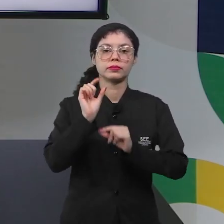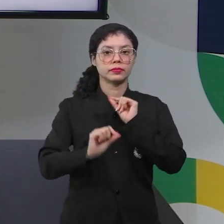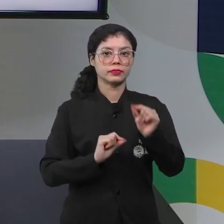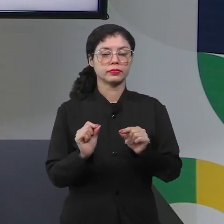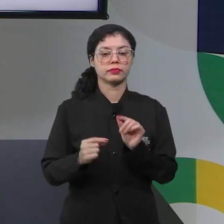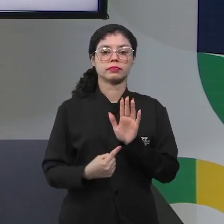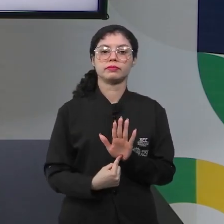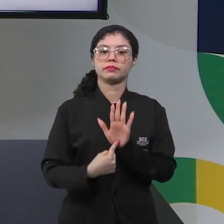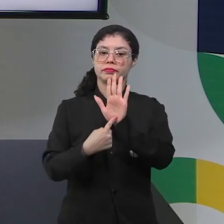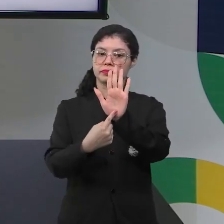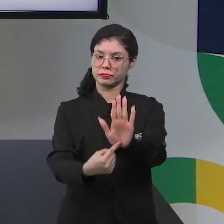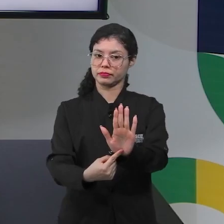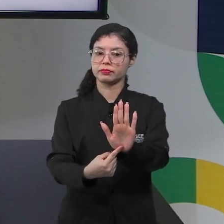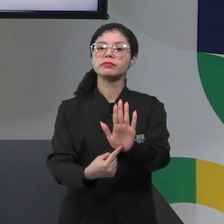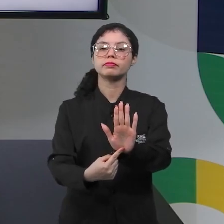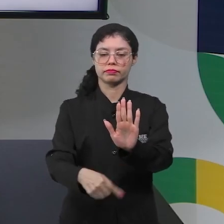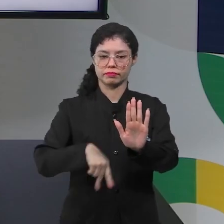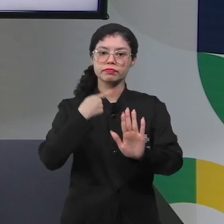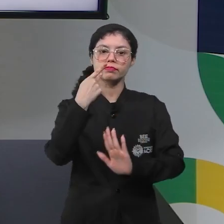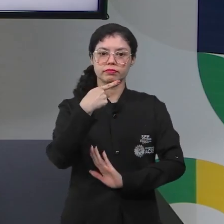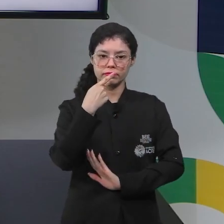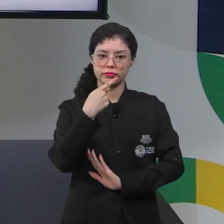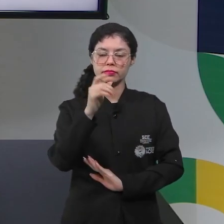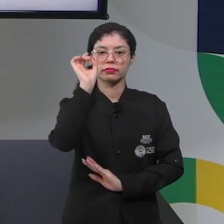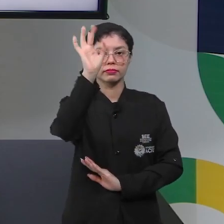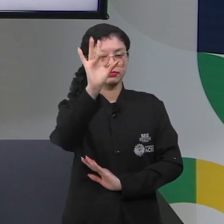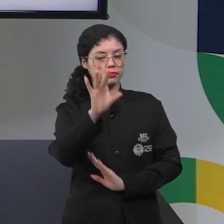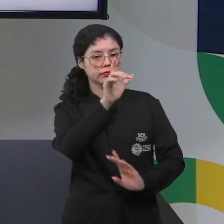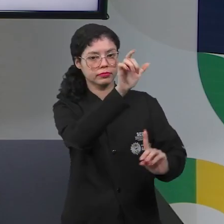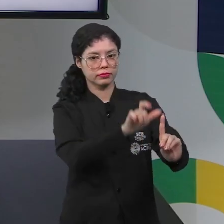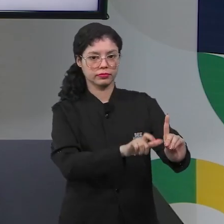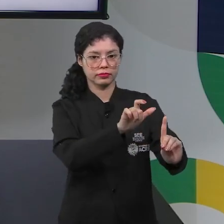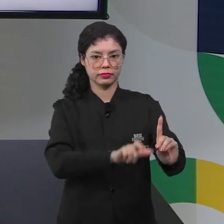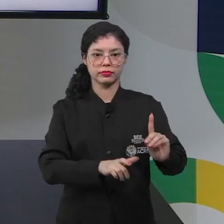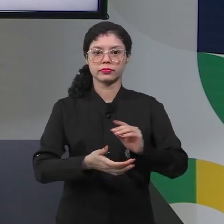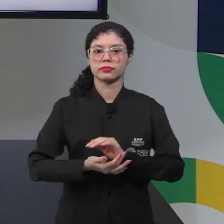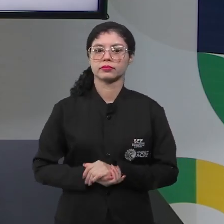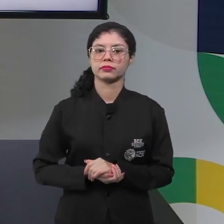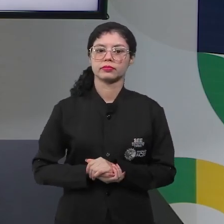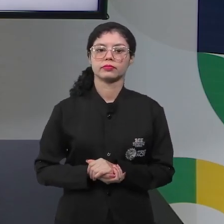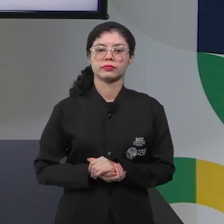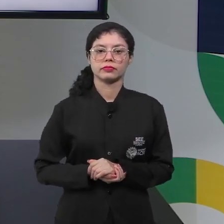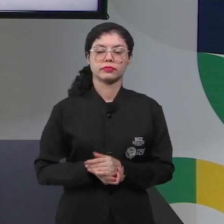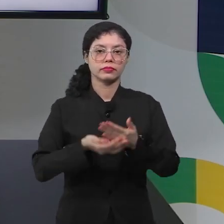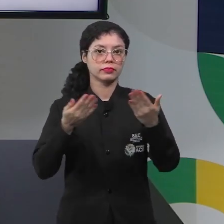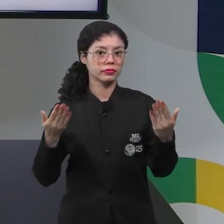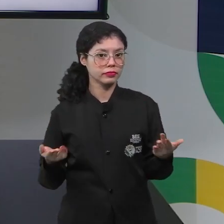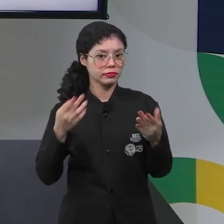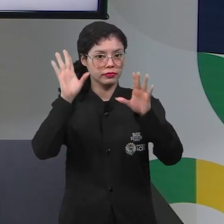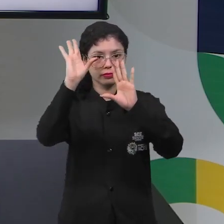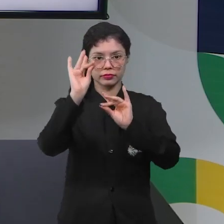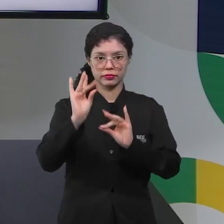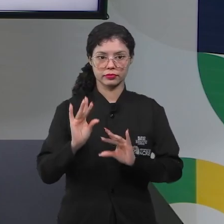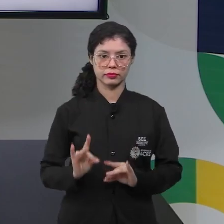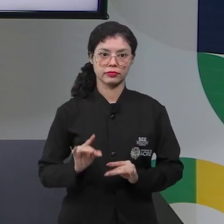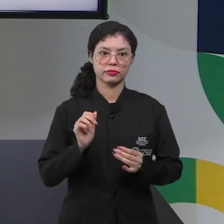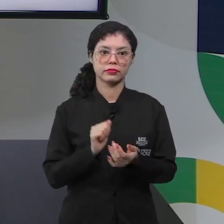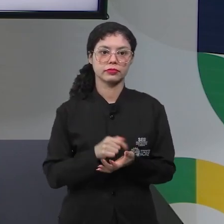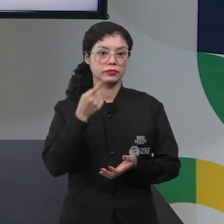a representação da fala de cada personagem. Então, veja mais